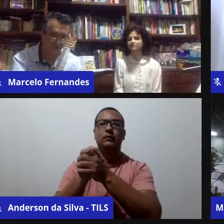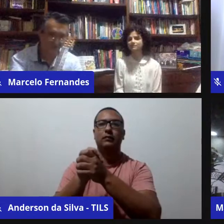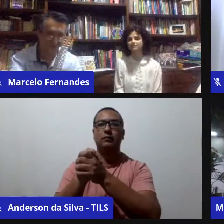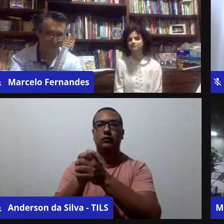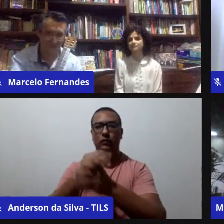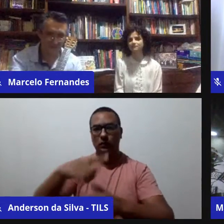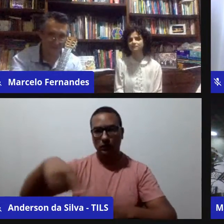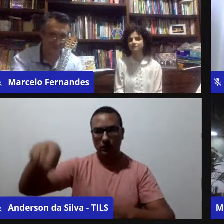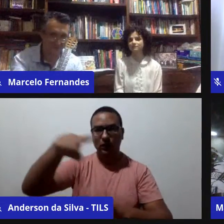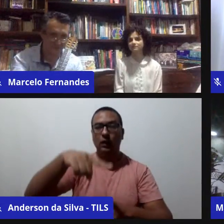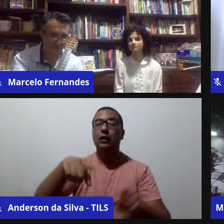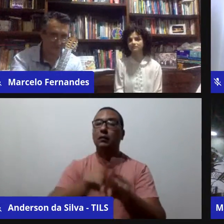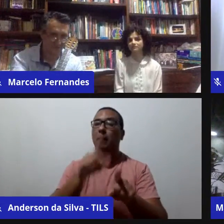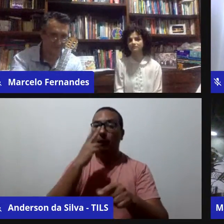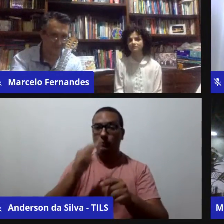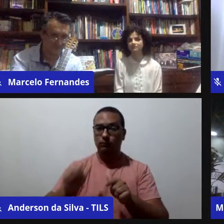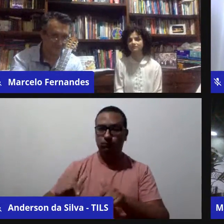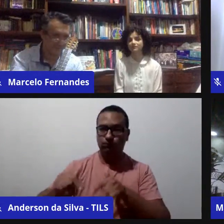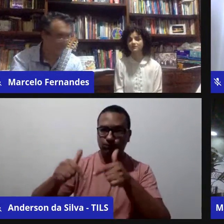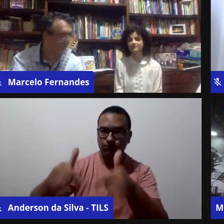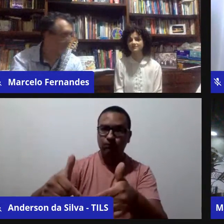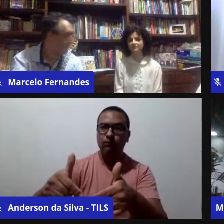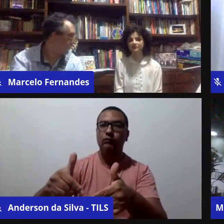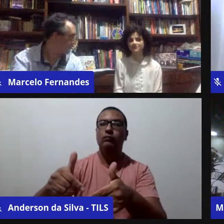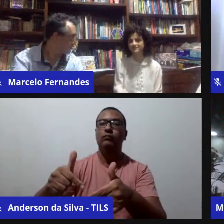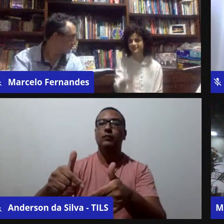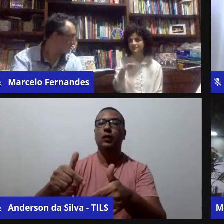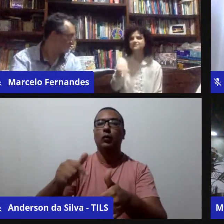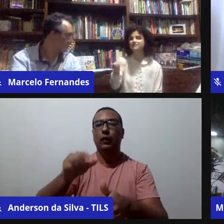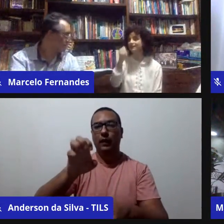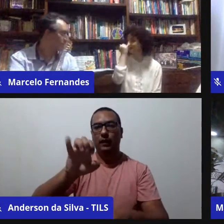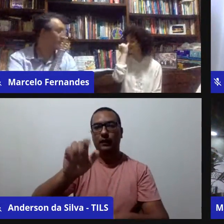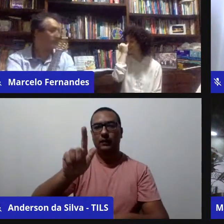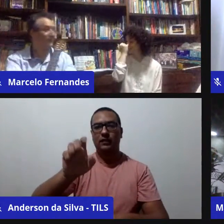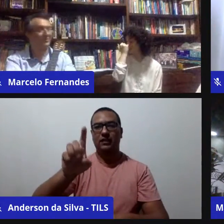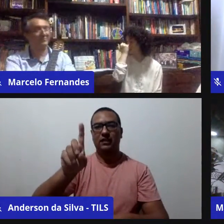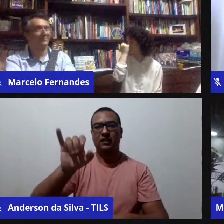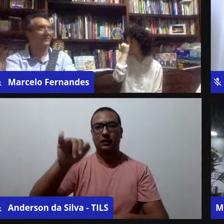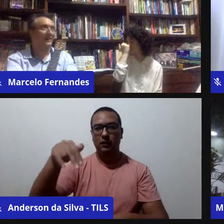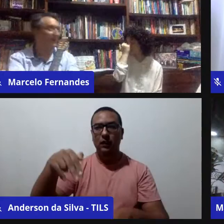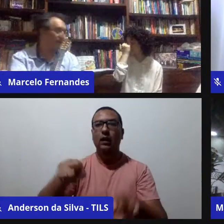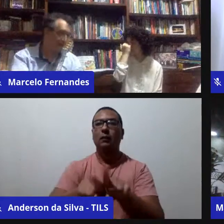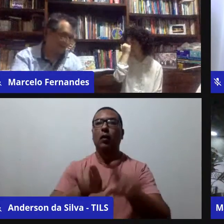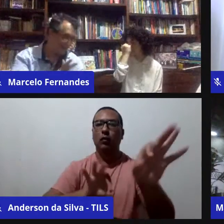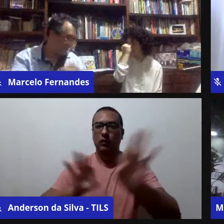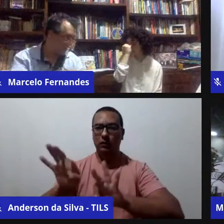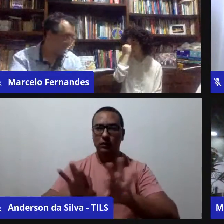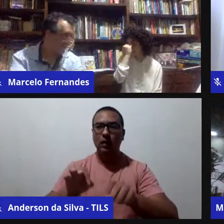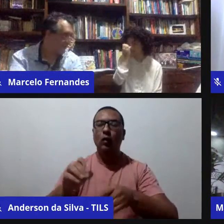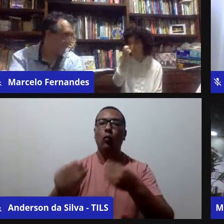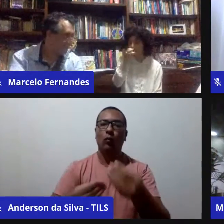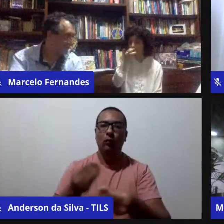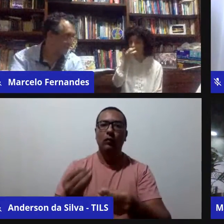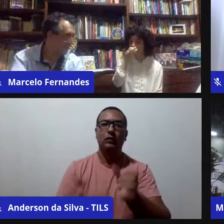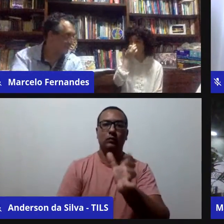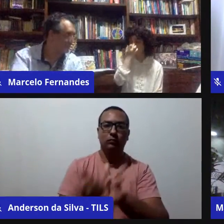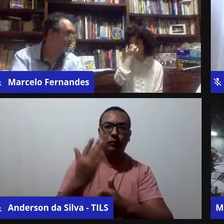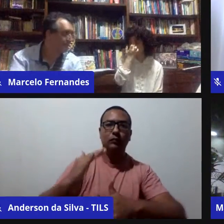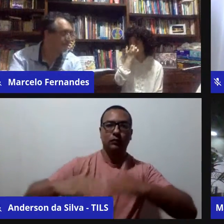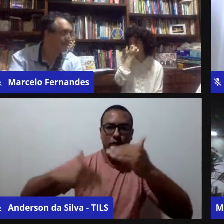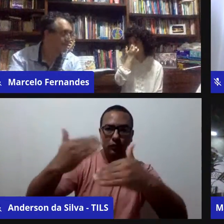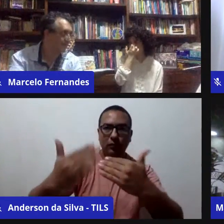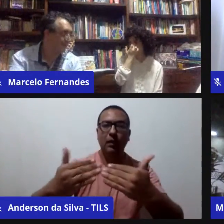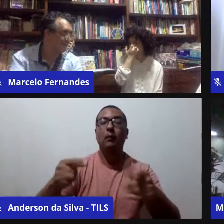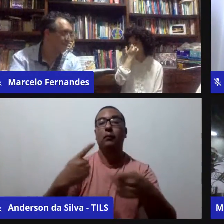falo que é um desafio o EGEDIN colocar gestão, desenvolvimento, inovação, e nesse tema desse ano da